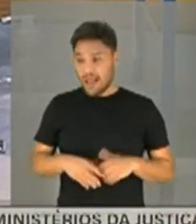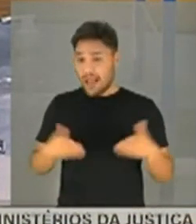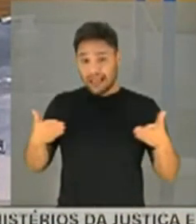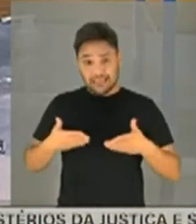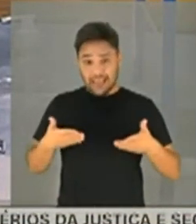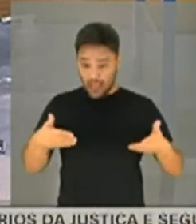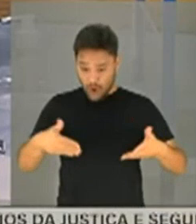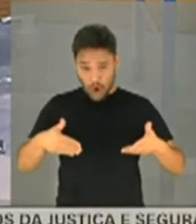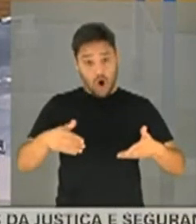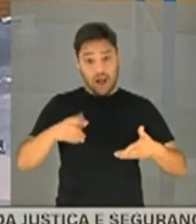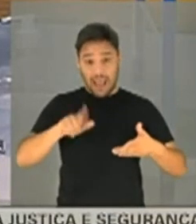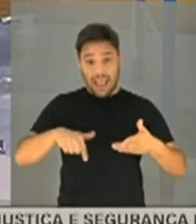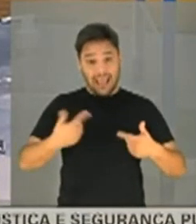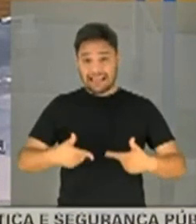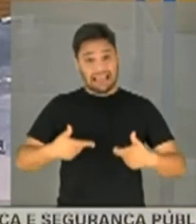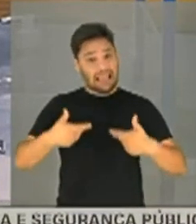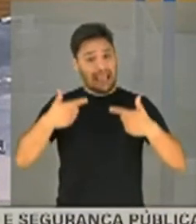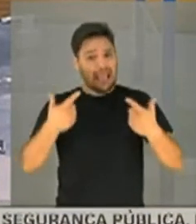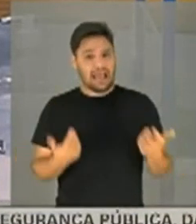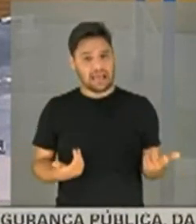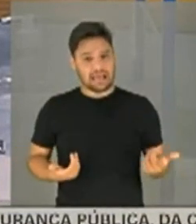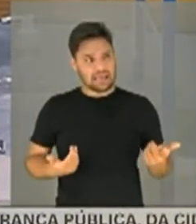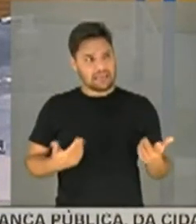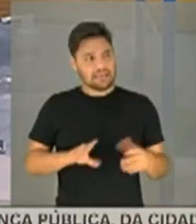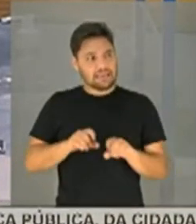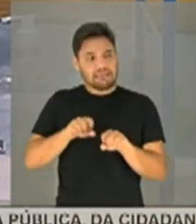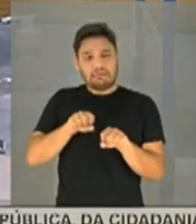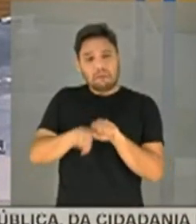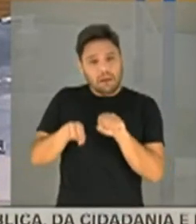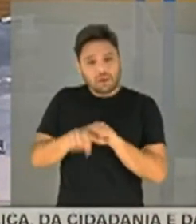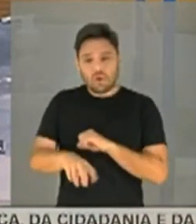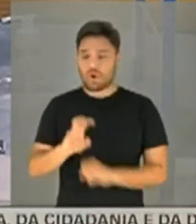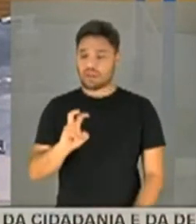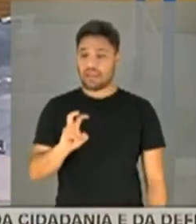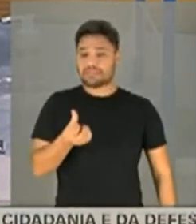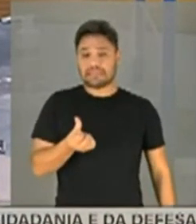guerra, uma guerra que matou